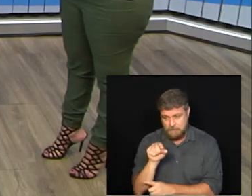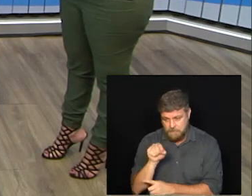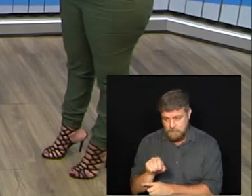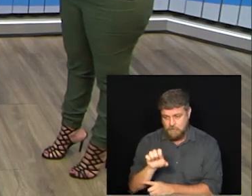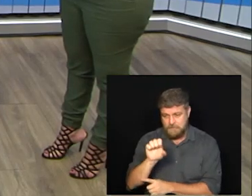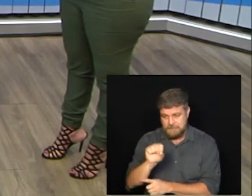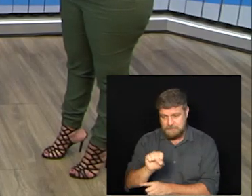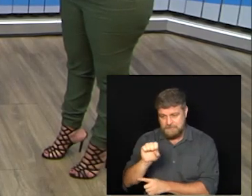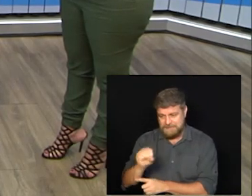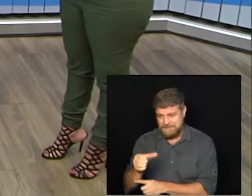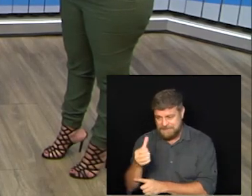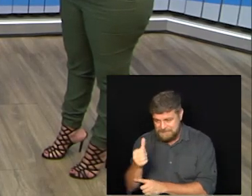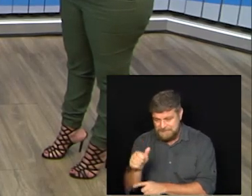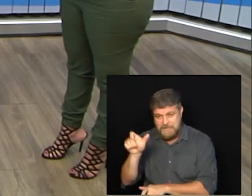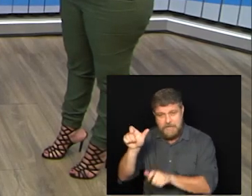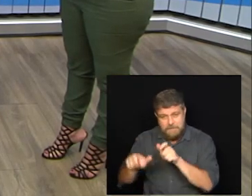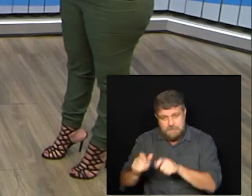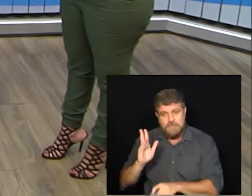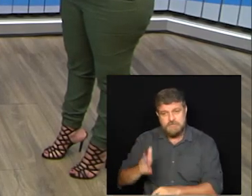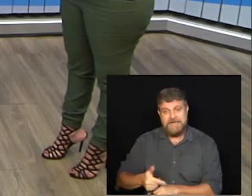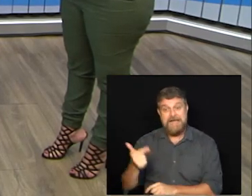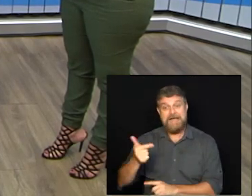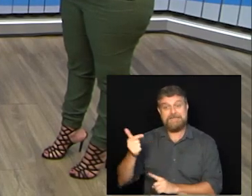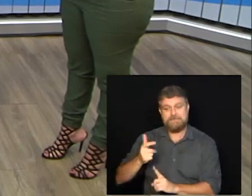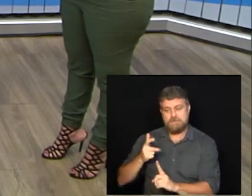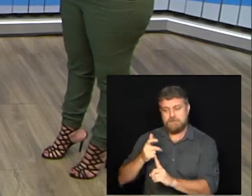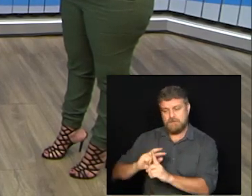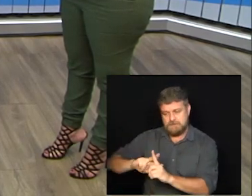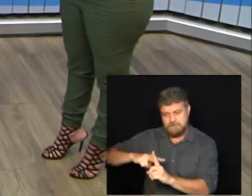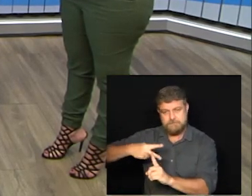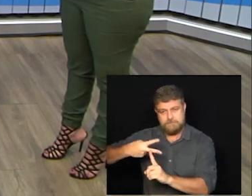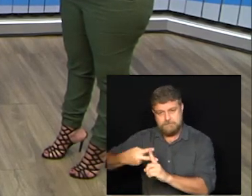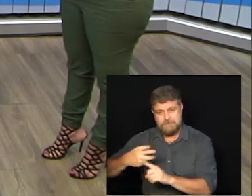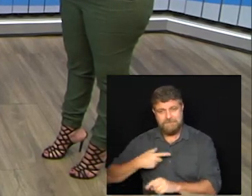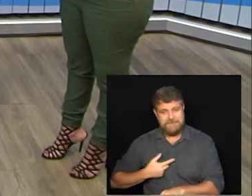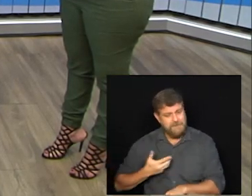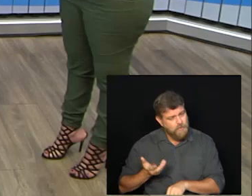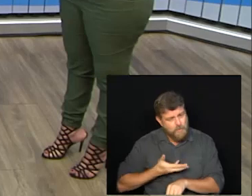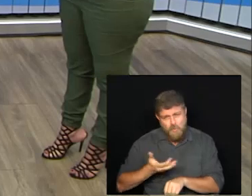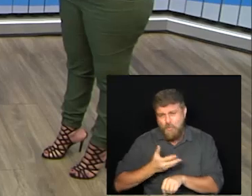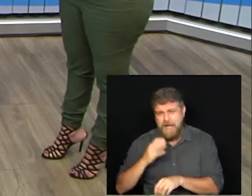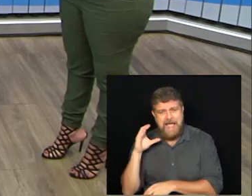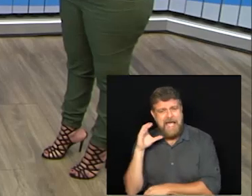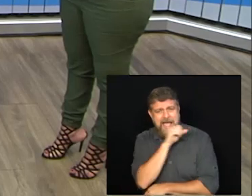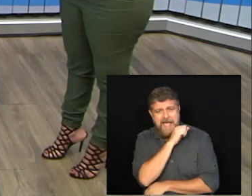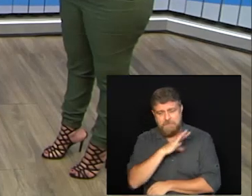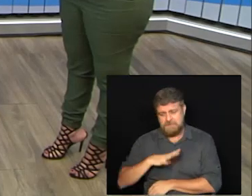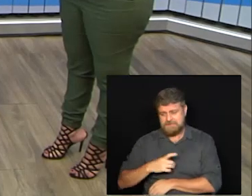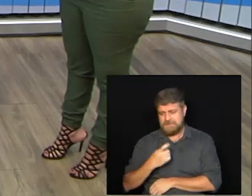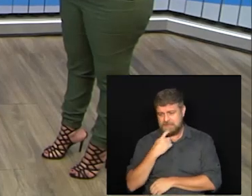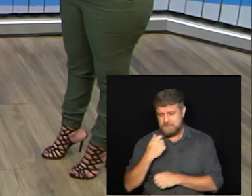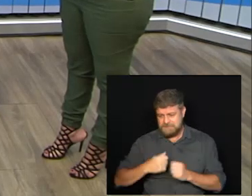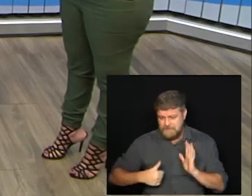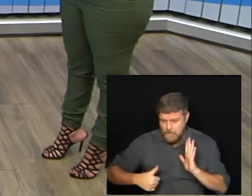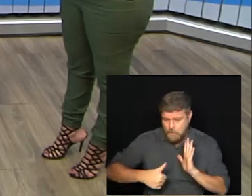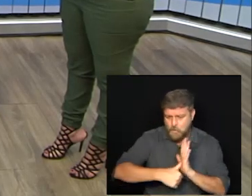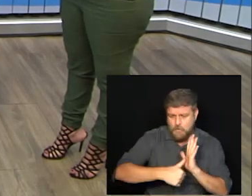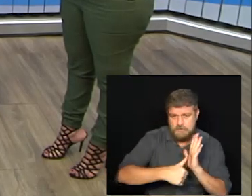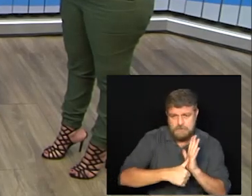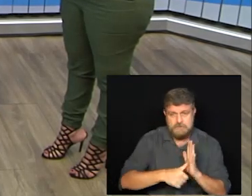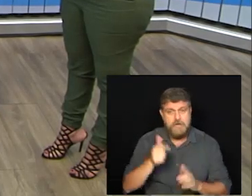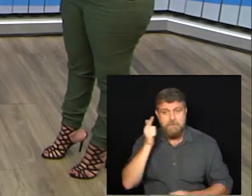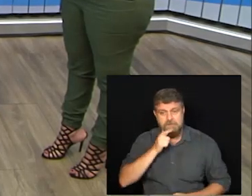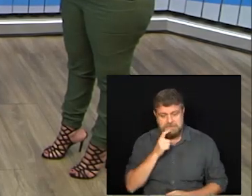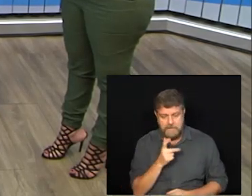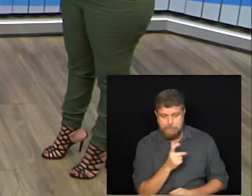35.886 pessoas receberam a segunda dose. Por isso, essa urgência da cidade de Campinas entrando neste consórcio para